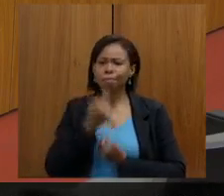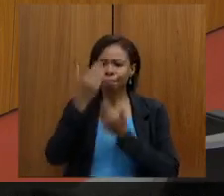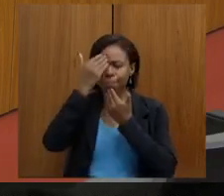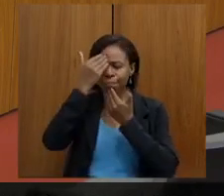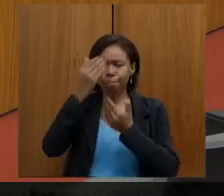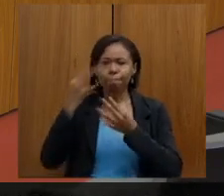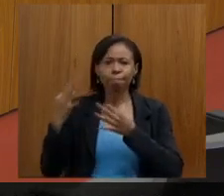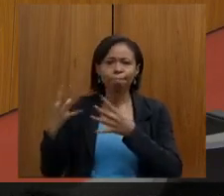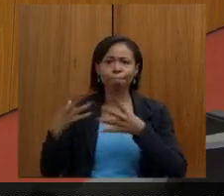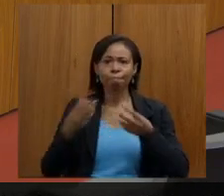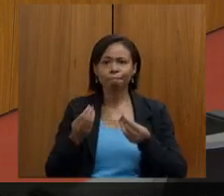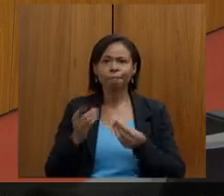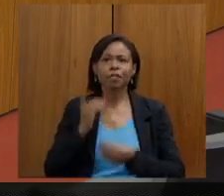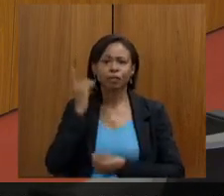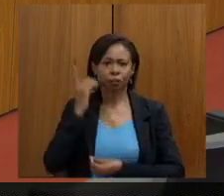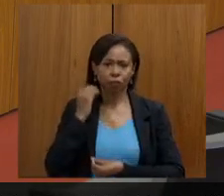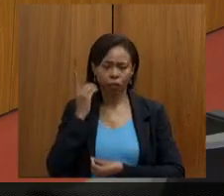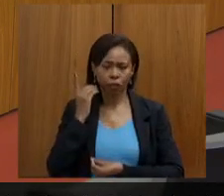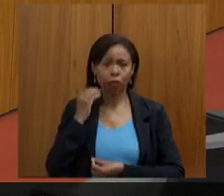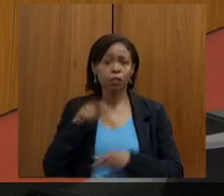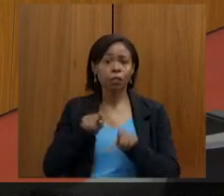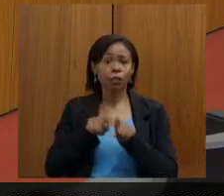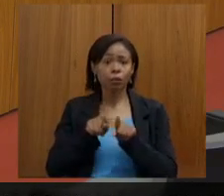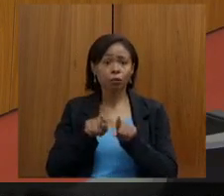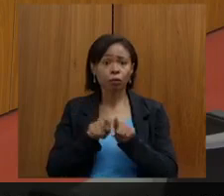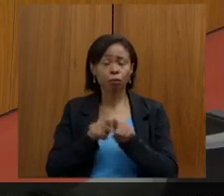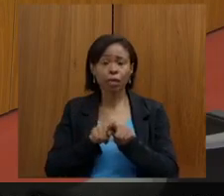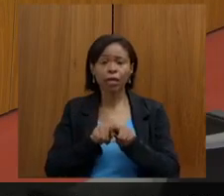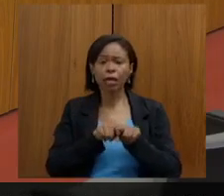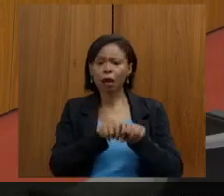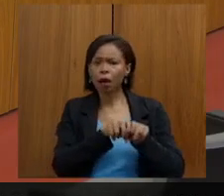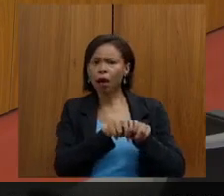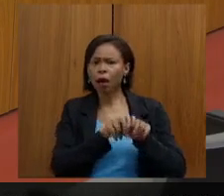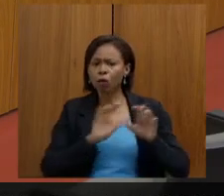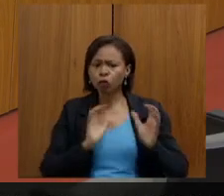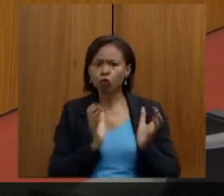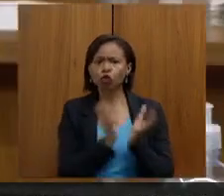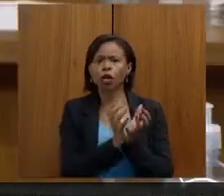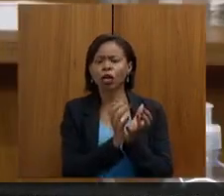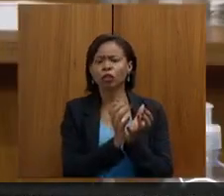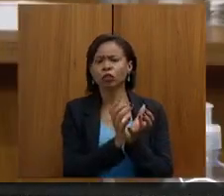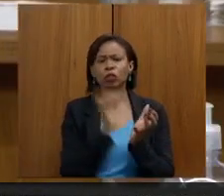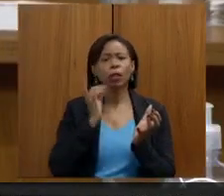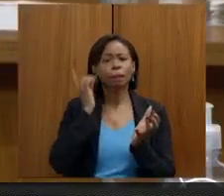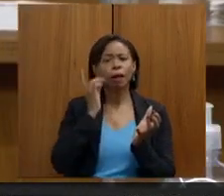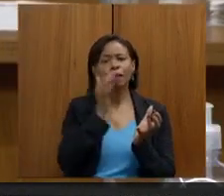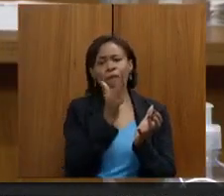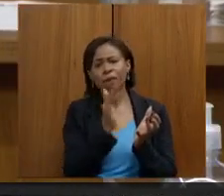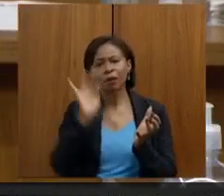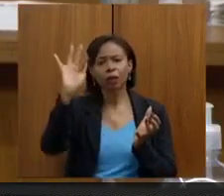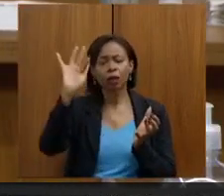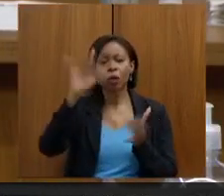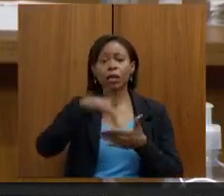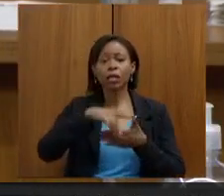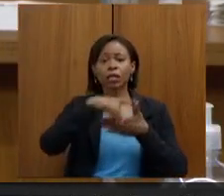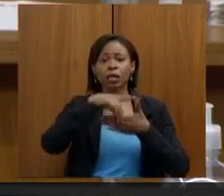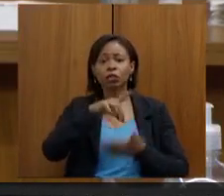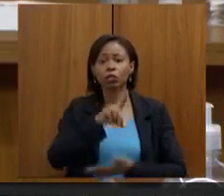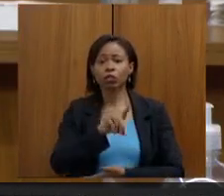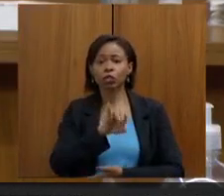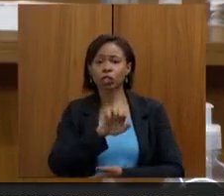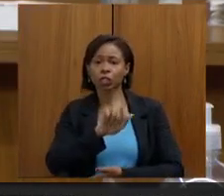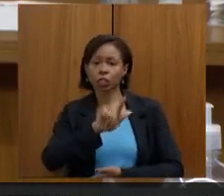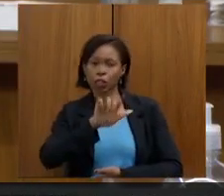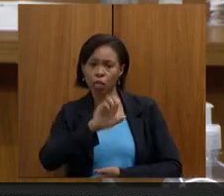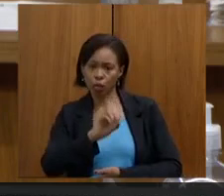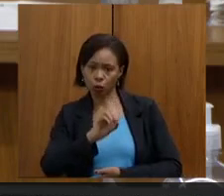todos os deputados e destaco aqui também toda a bancada Federal liderada pelo Deputado Diego